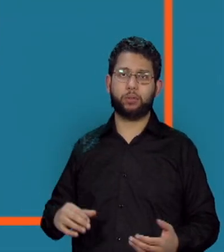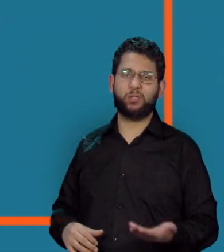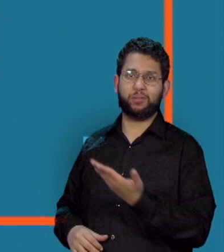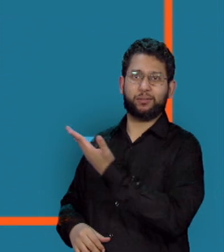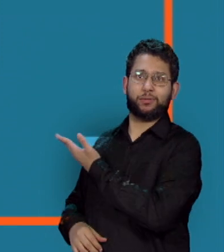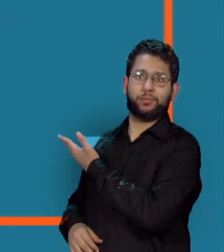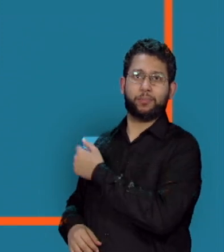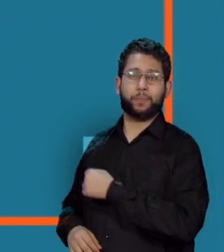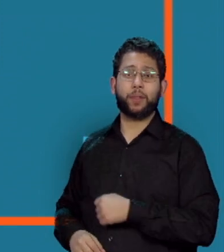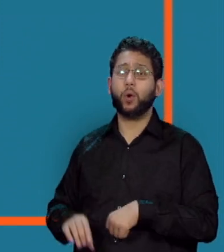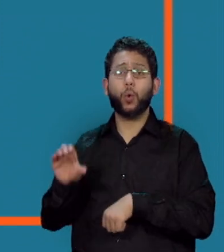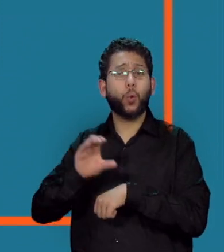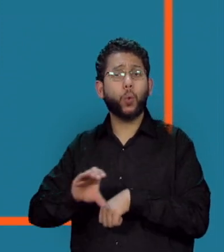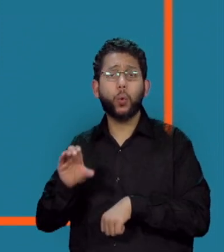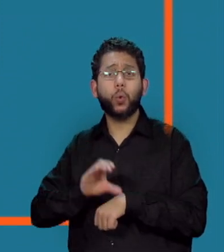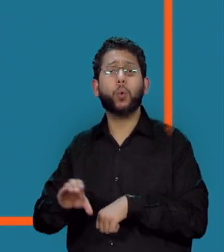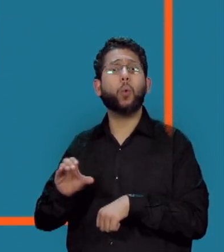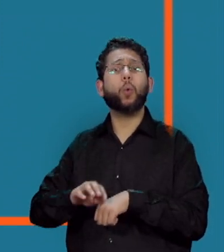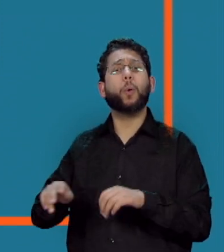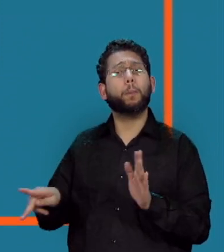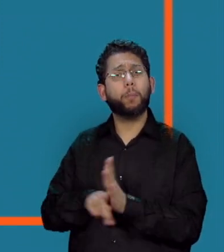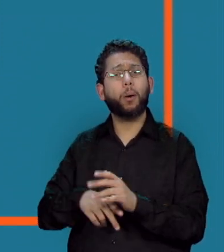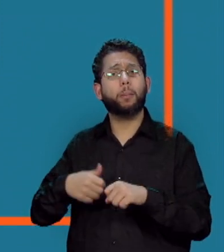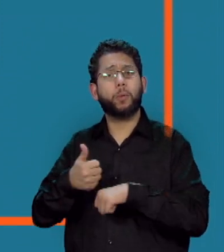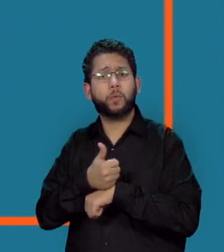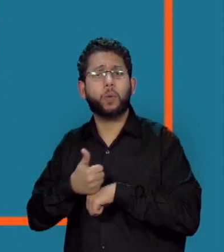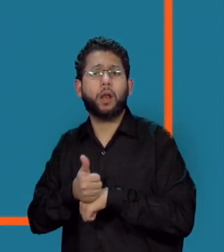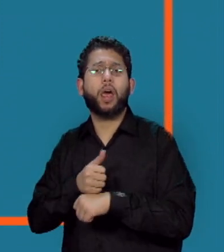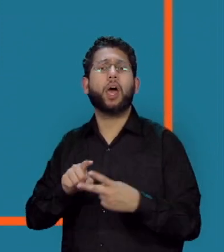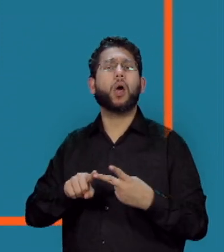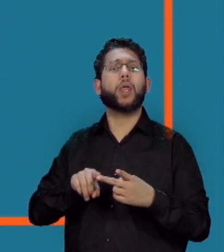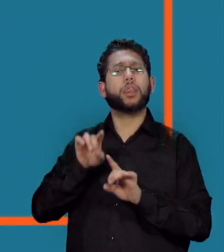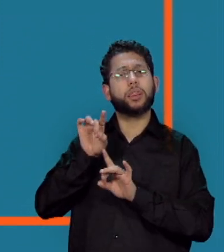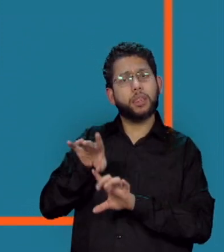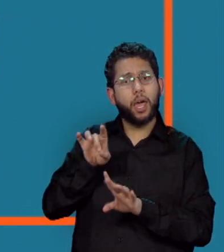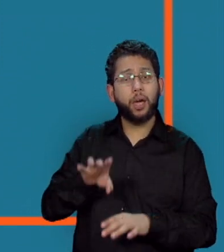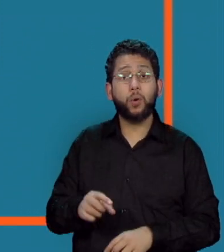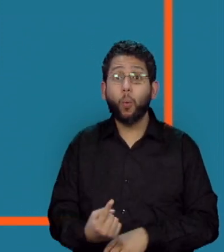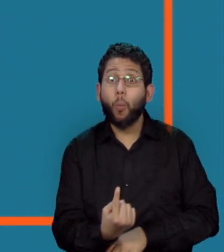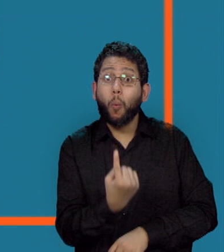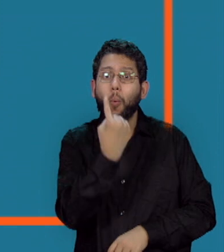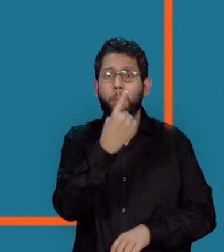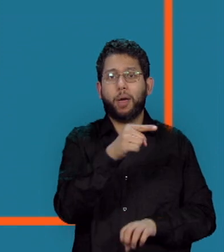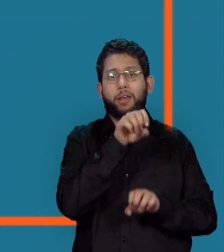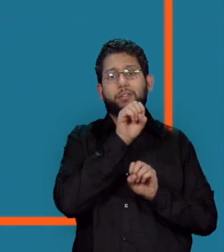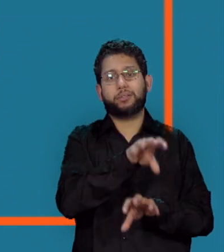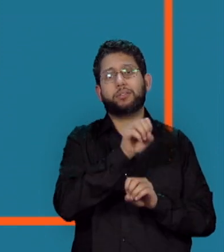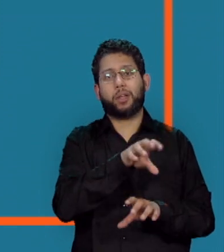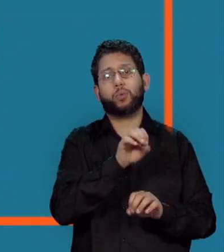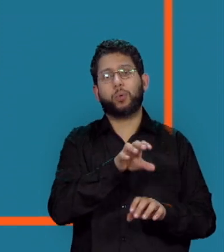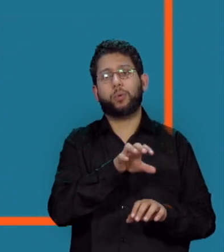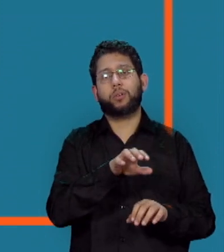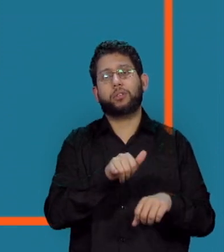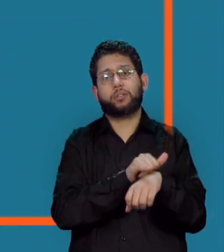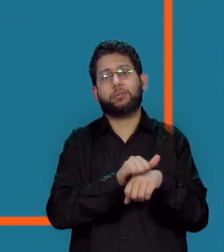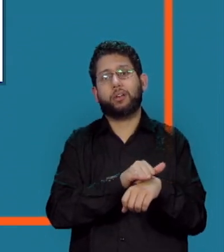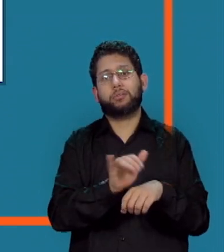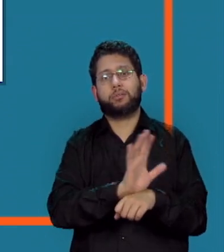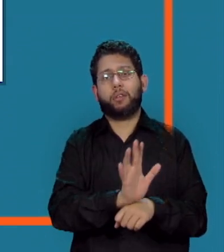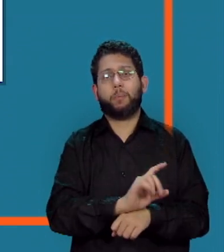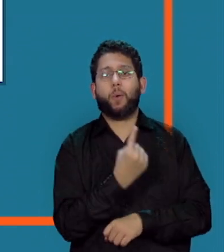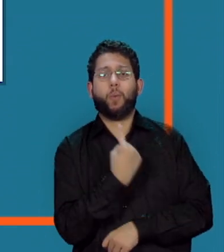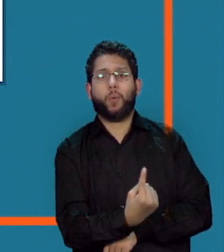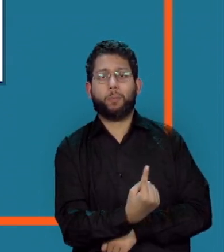gente tem cursos bacharelados, tecnológicos e apenas uma licenciatura em cinema. Sequência de gráficos com os respectivos